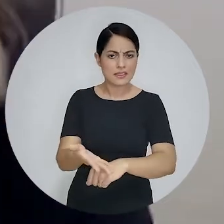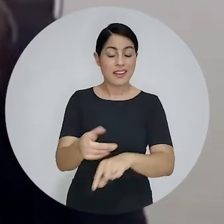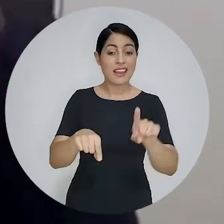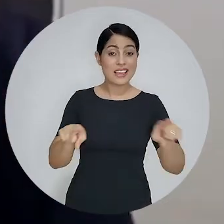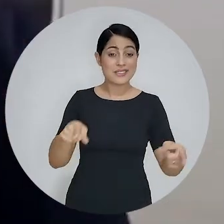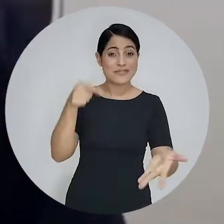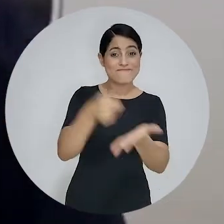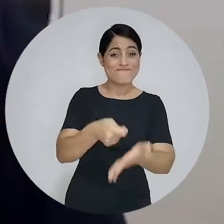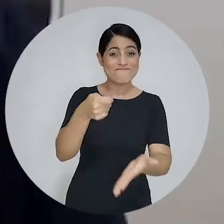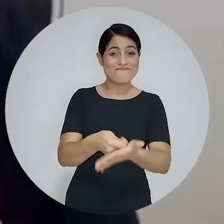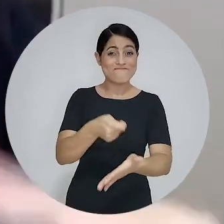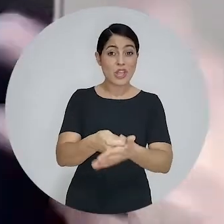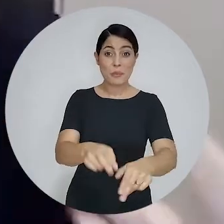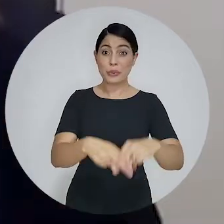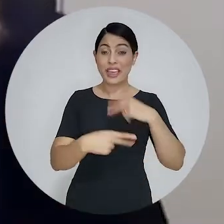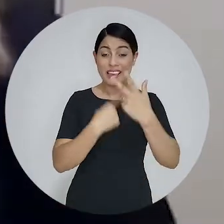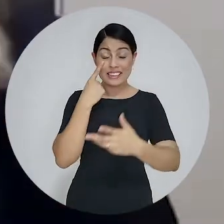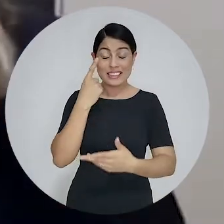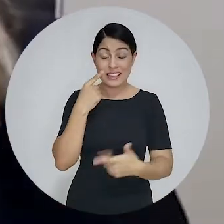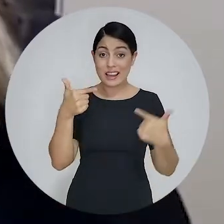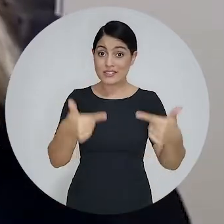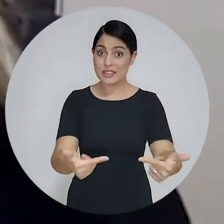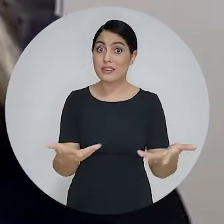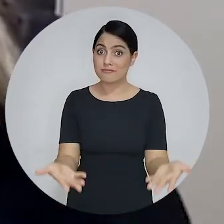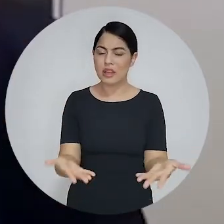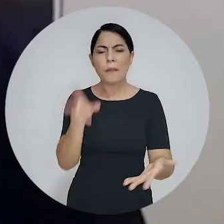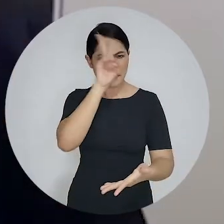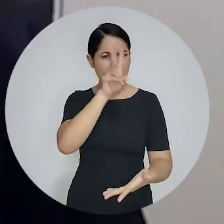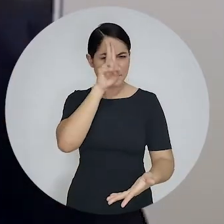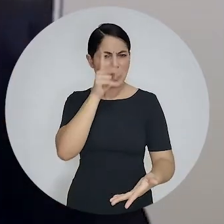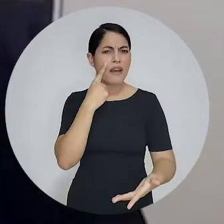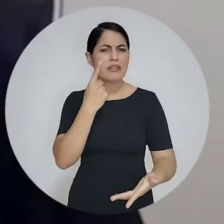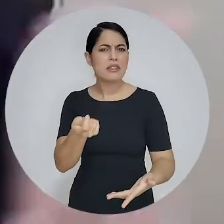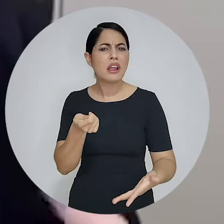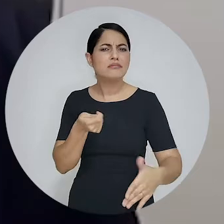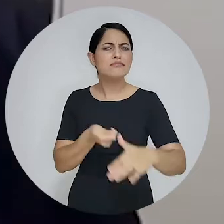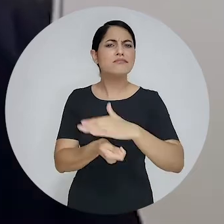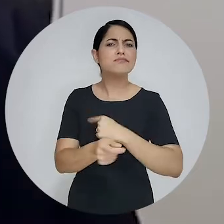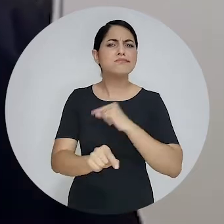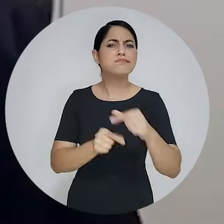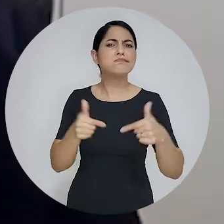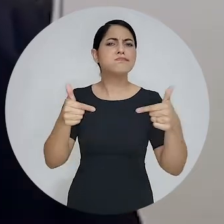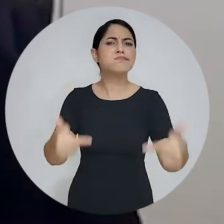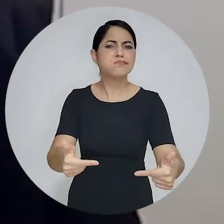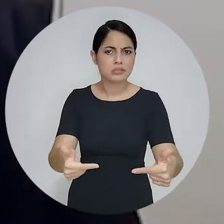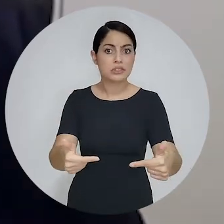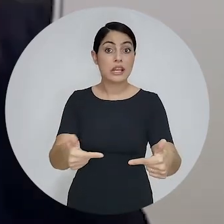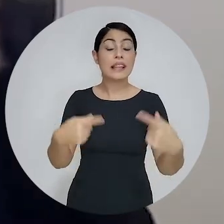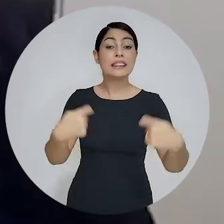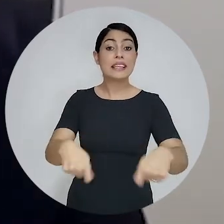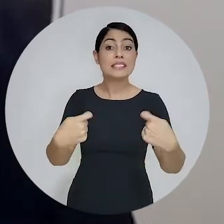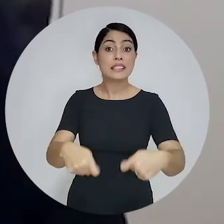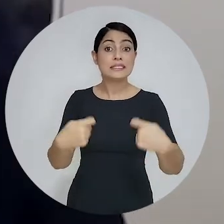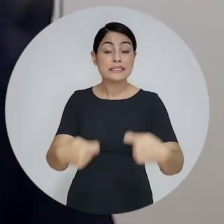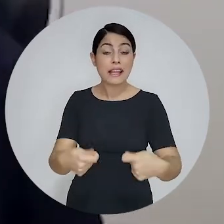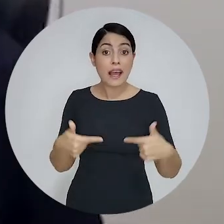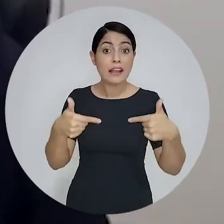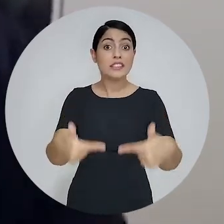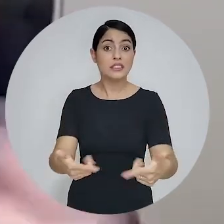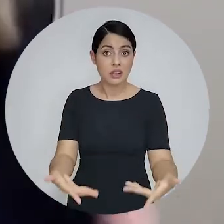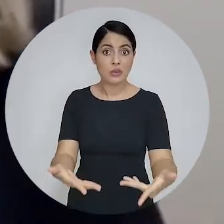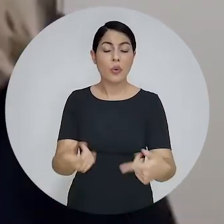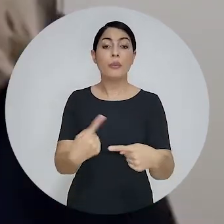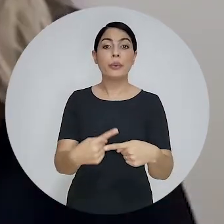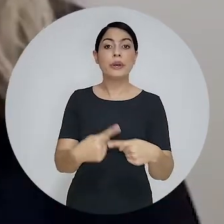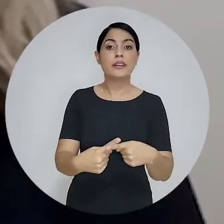acesso à justiça, um olhar muito exigente em termos de interesse de agir. Lembrando, né, interesse de agir, aquela condição da ação que vai envolver os